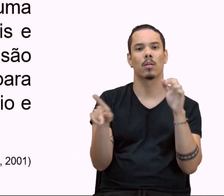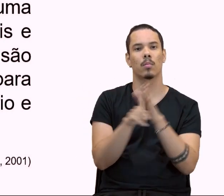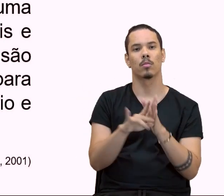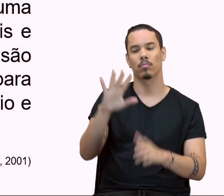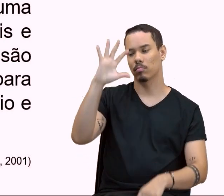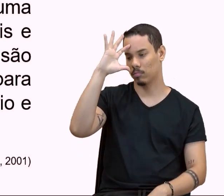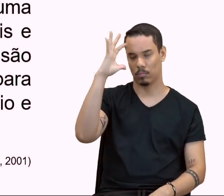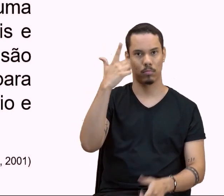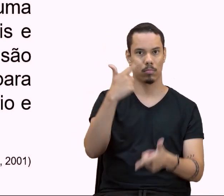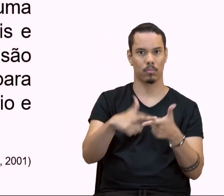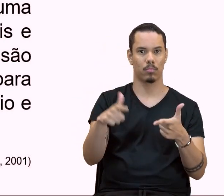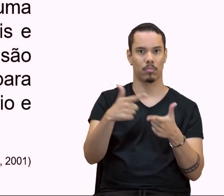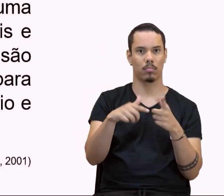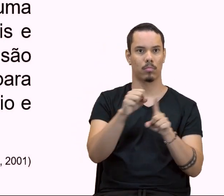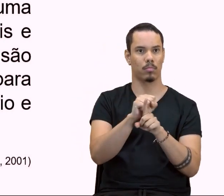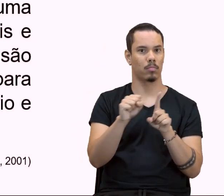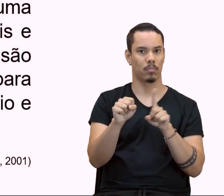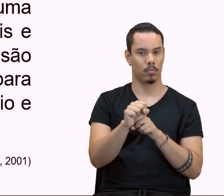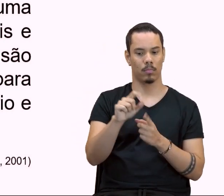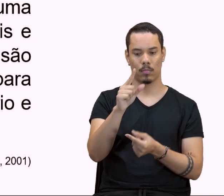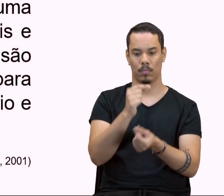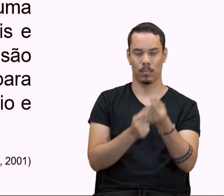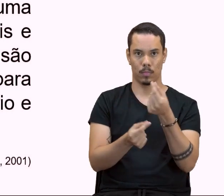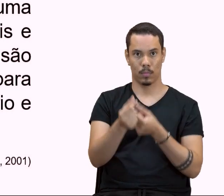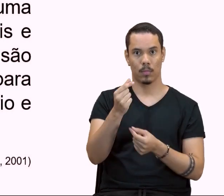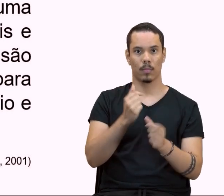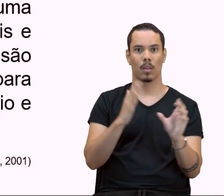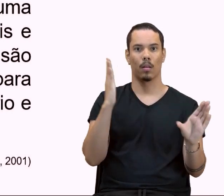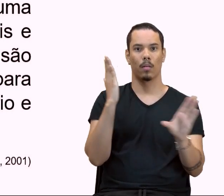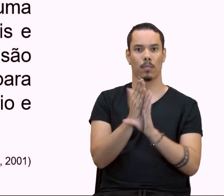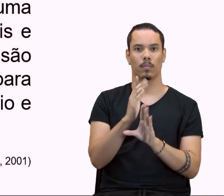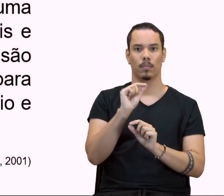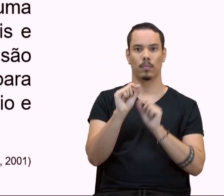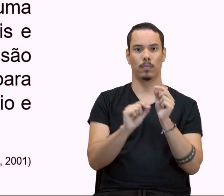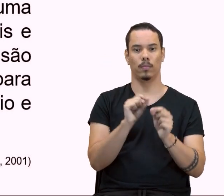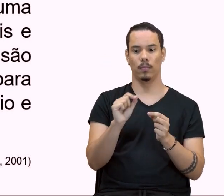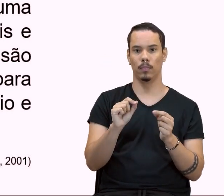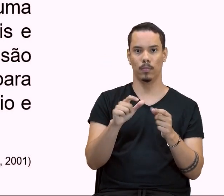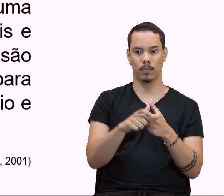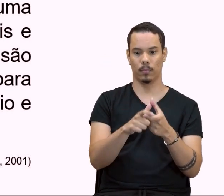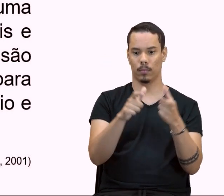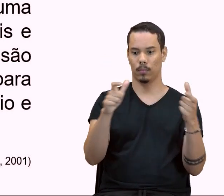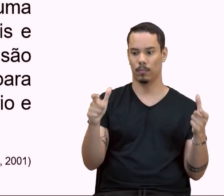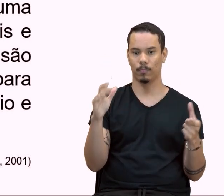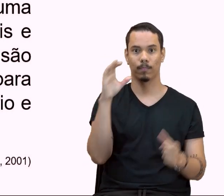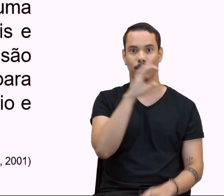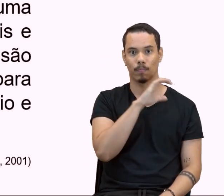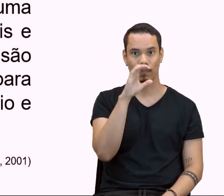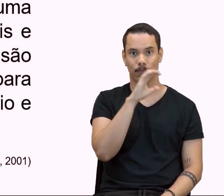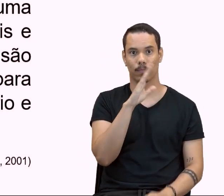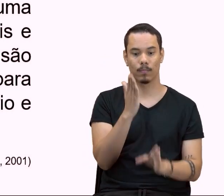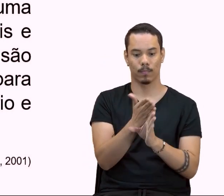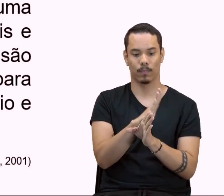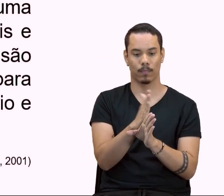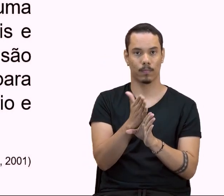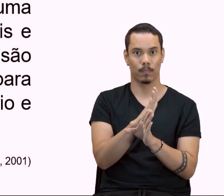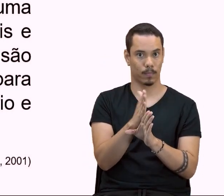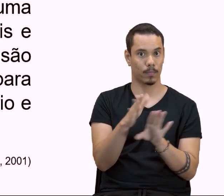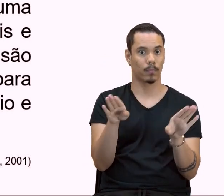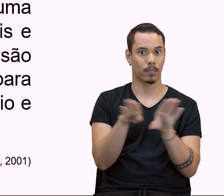problemas sociais e ambientais causados pela expansão desordenada da fronteira agrícola e